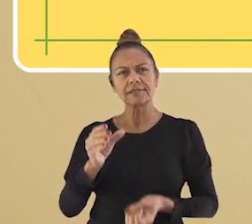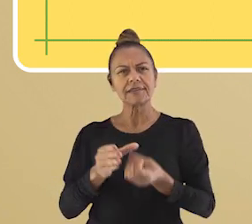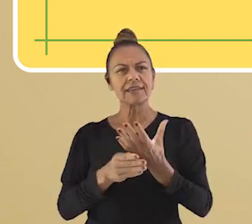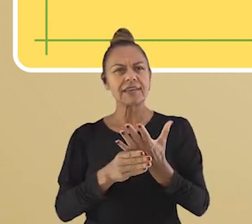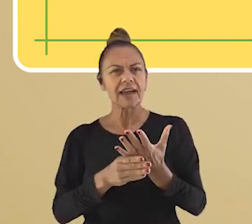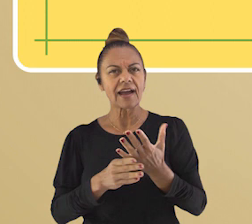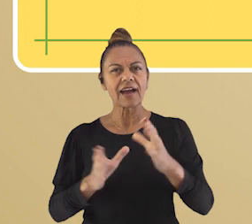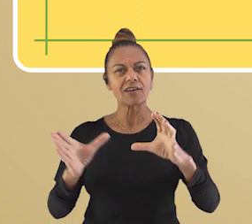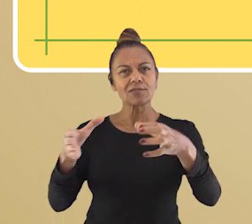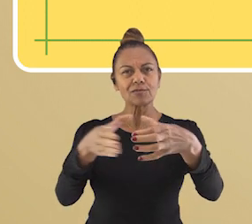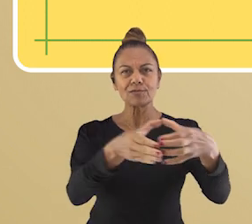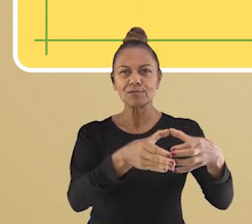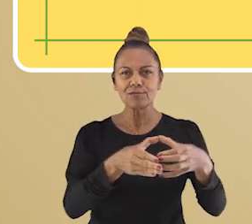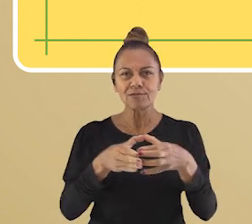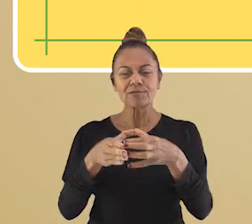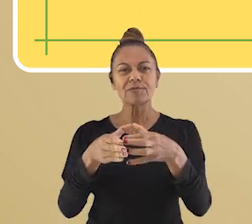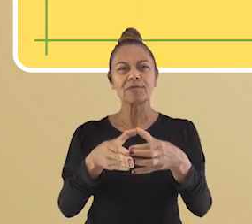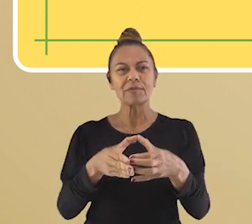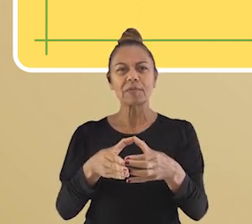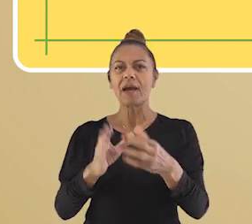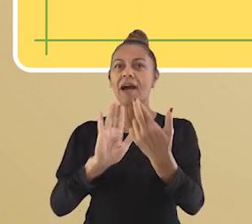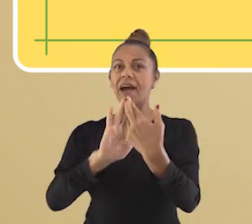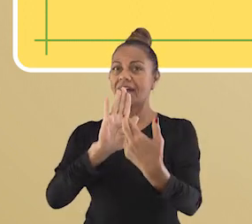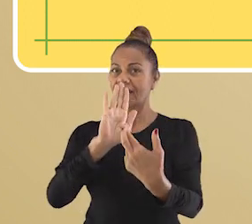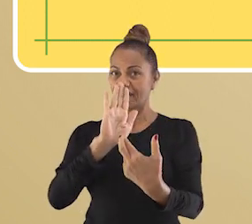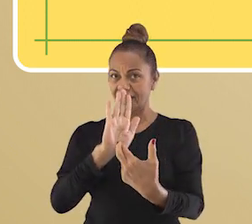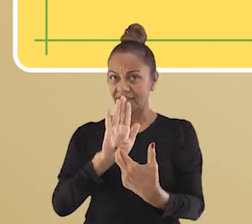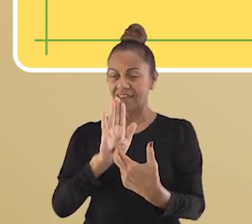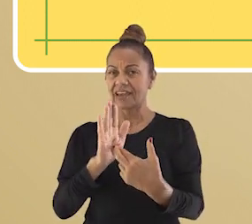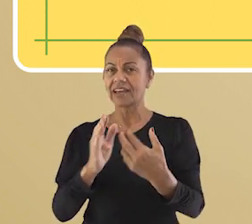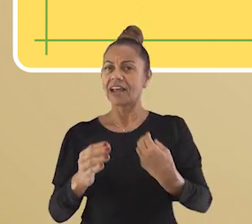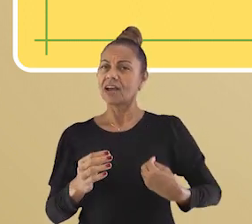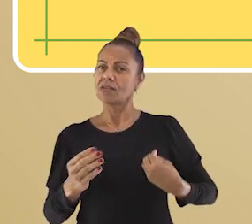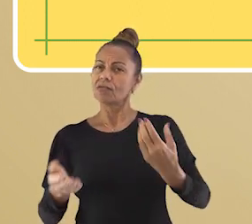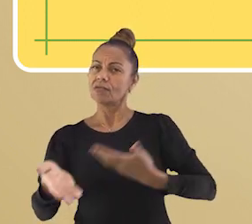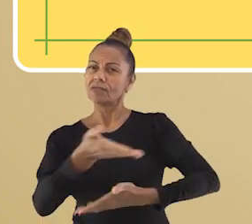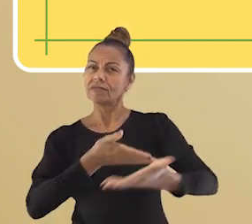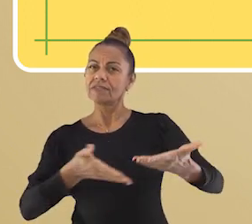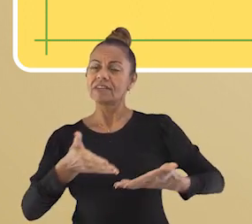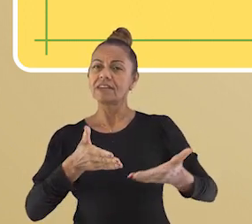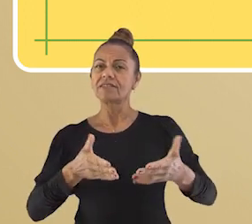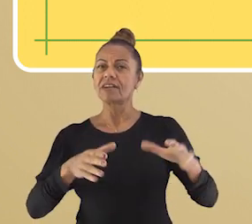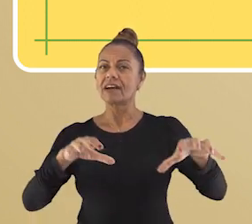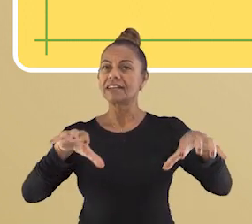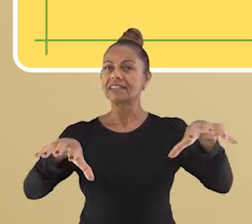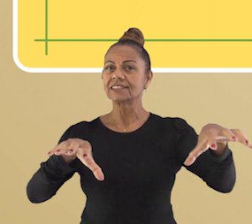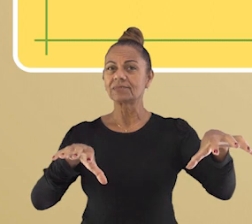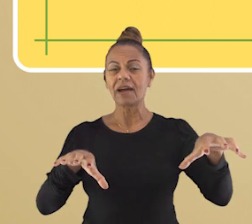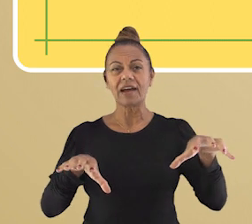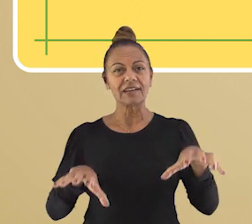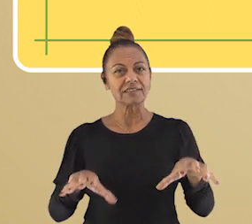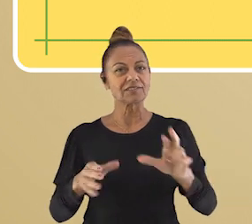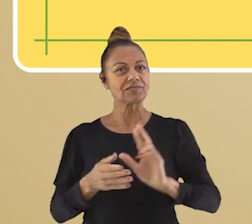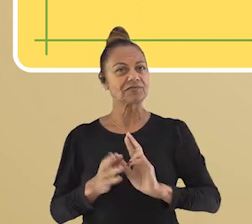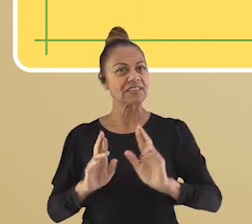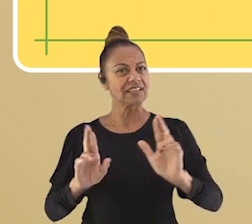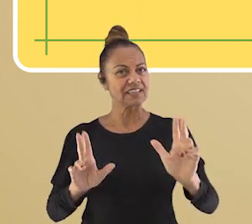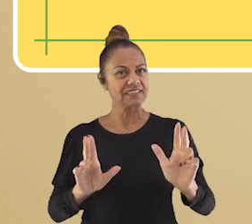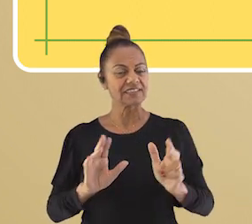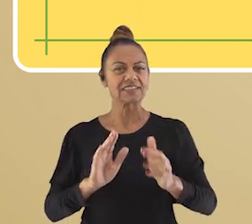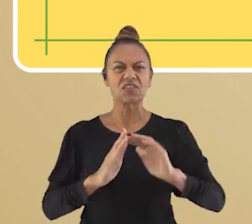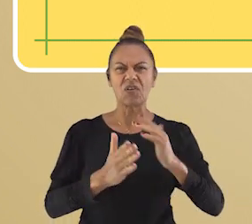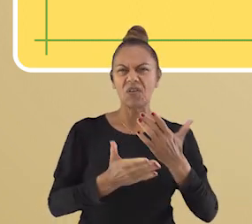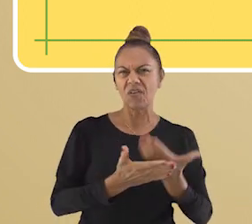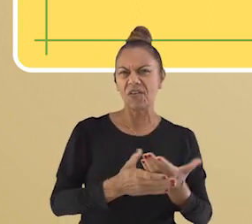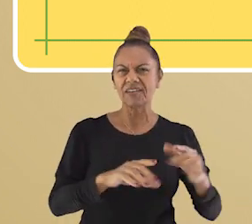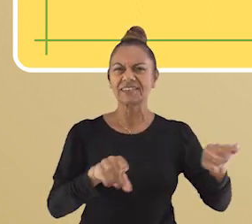elaborar coletivamente regras de convívio em diferentes espaços, sala de aula, escola, etc. E o objetivo é